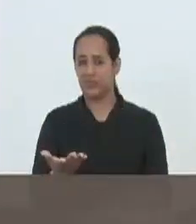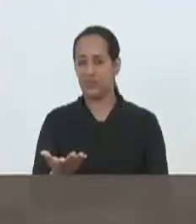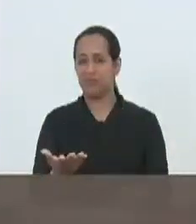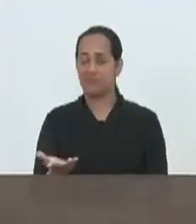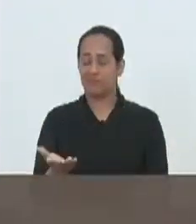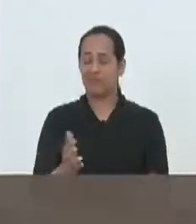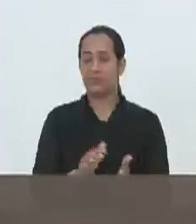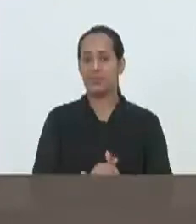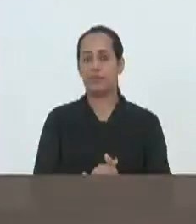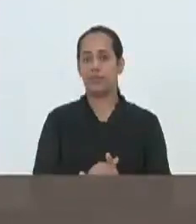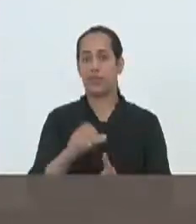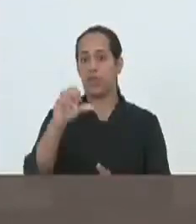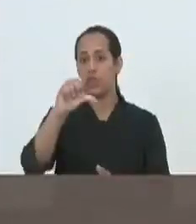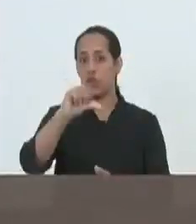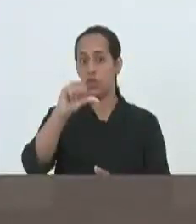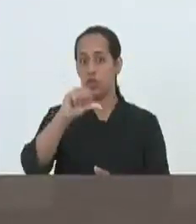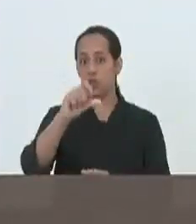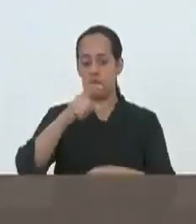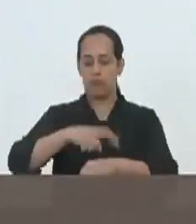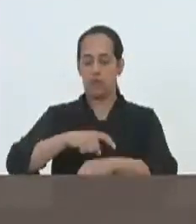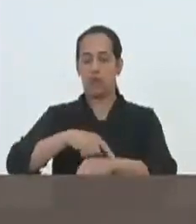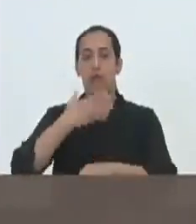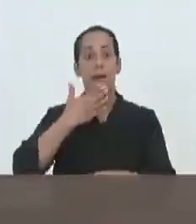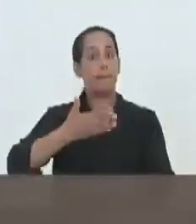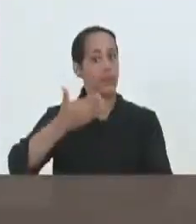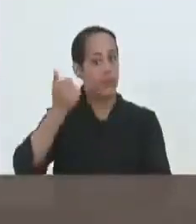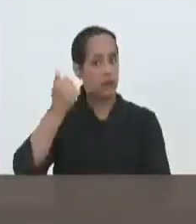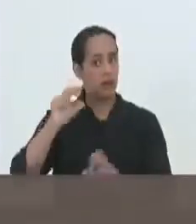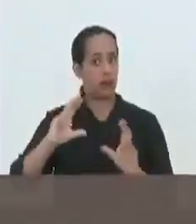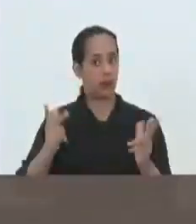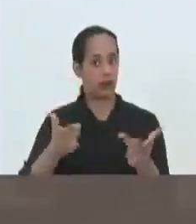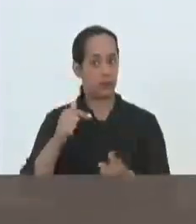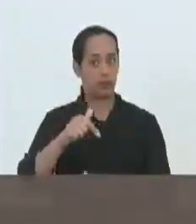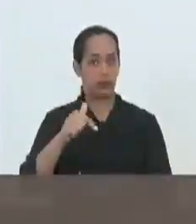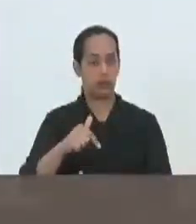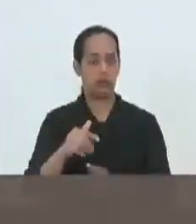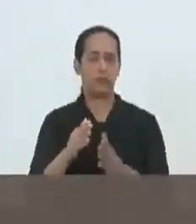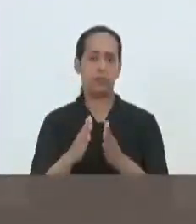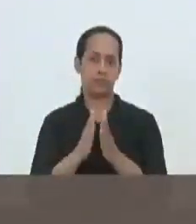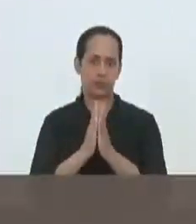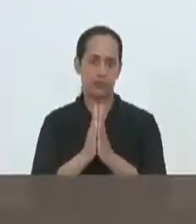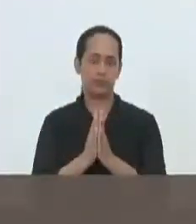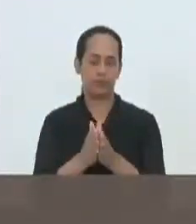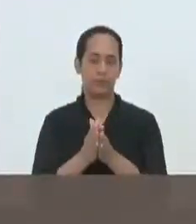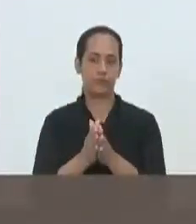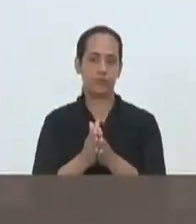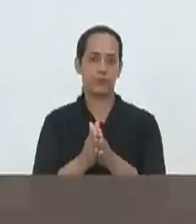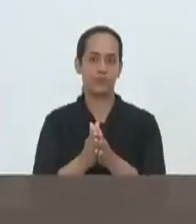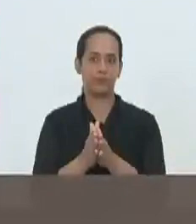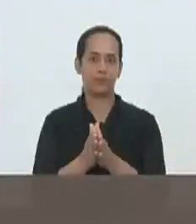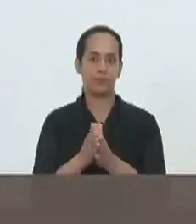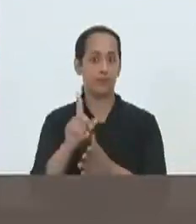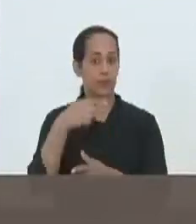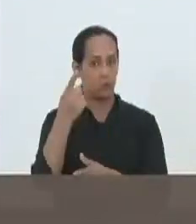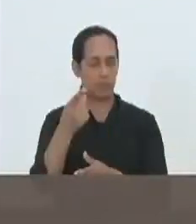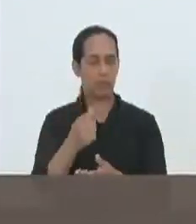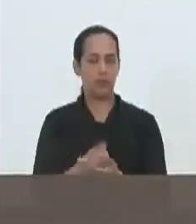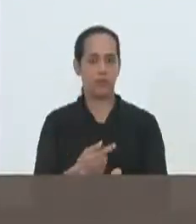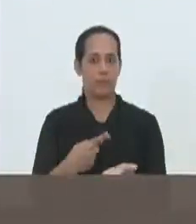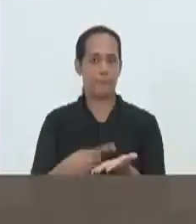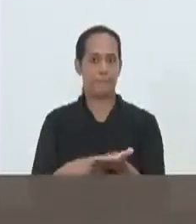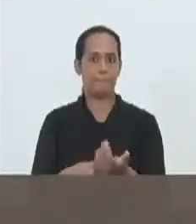amanhã 9 horas é melhor para nós paraa Câmara é melhor para nós é bem melhor por favor se chegar aqui eu vou indeferir